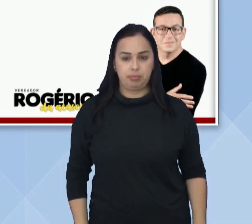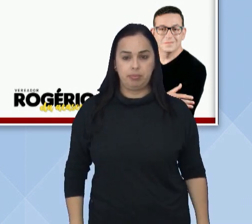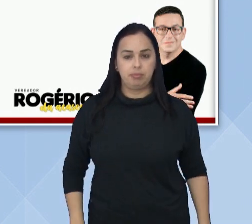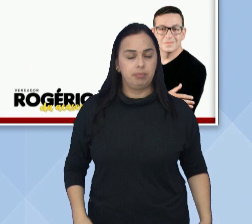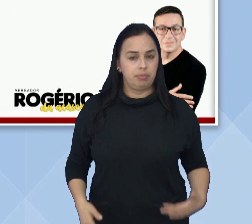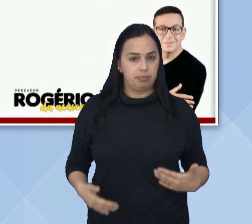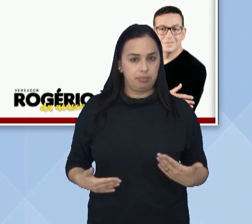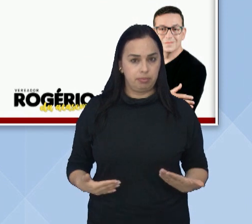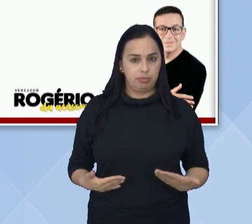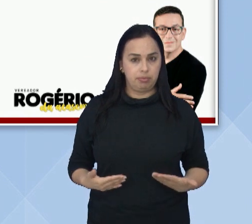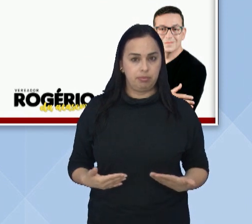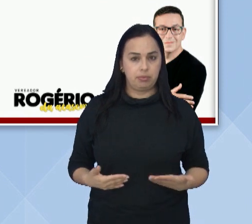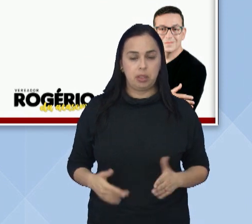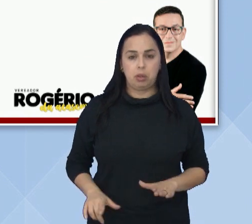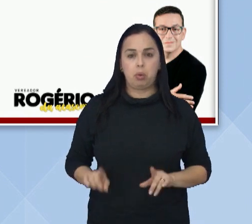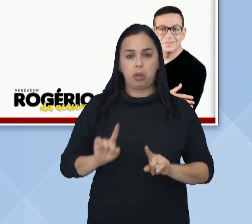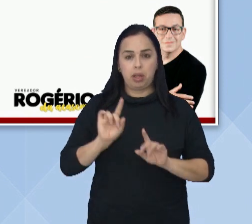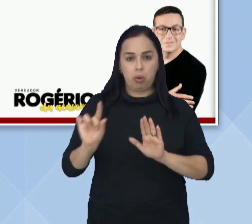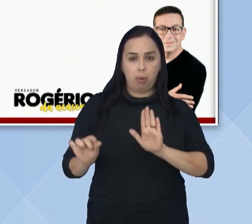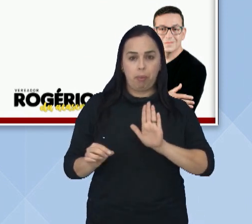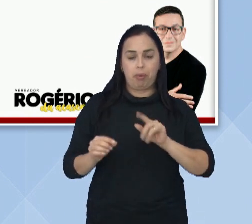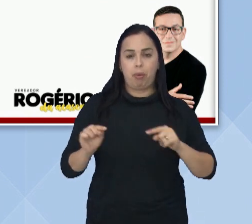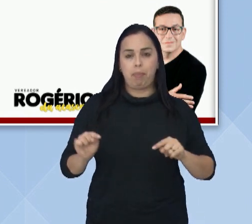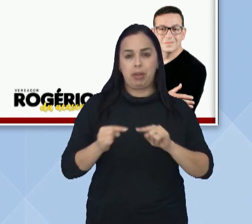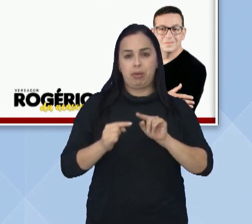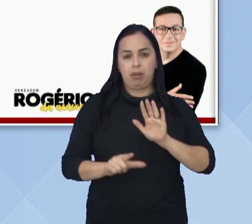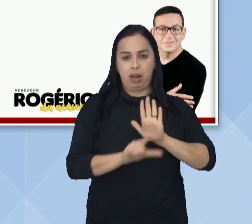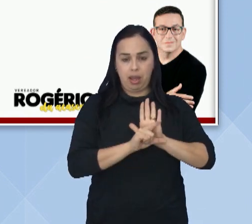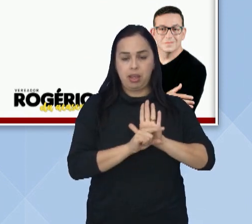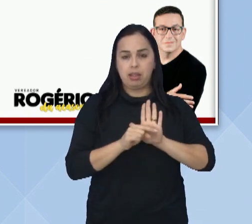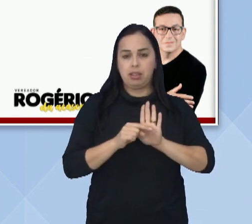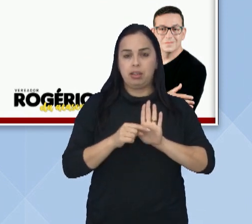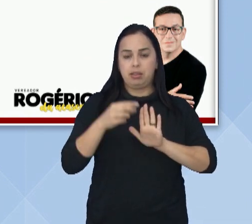com arrimo na Lei Municipal número